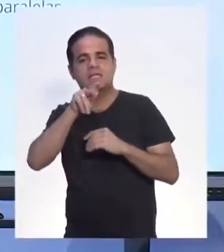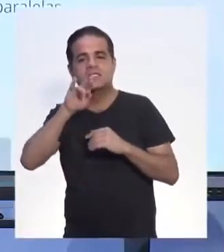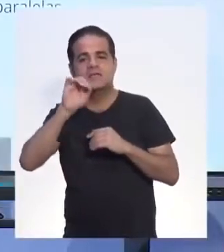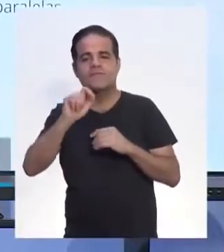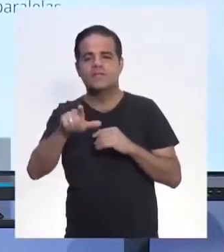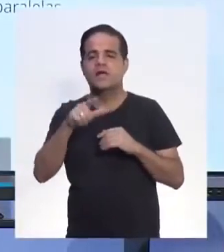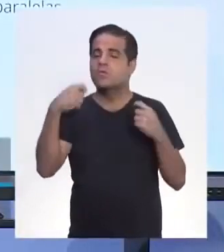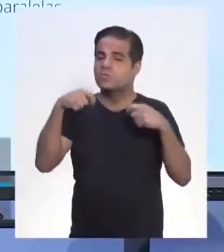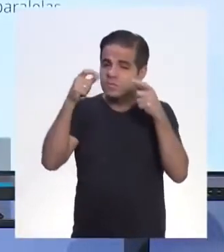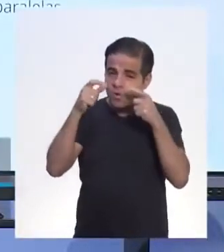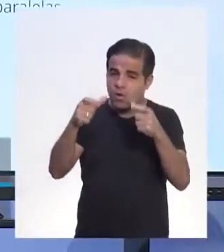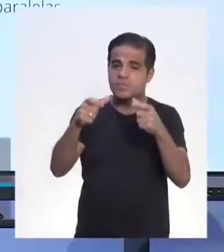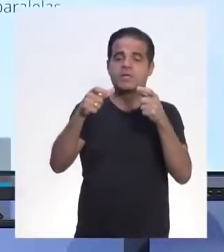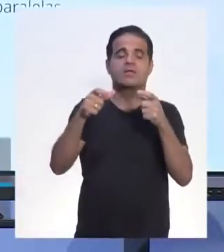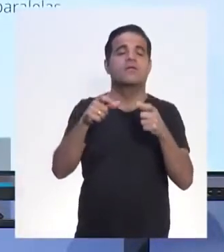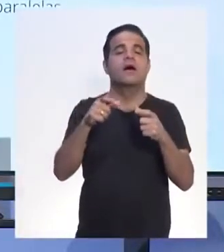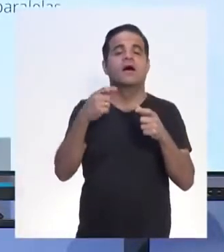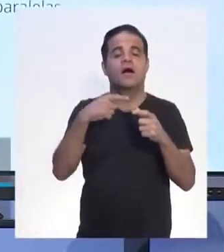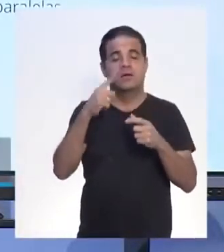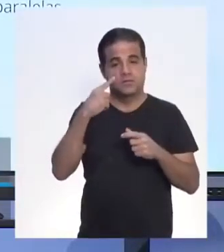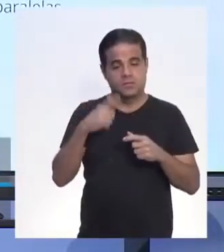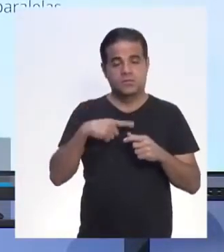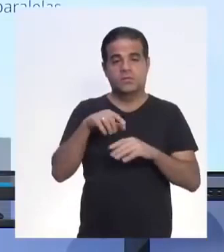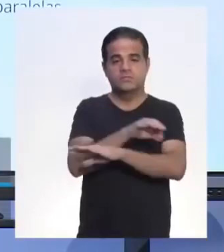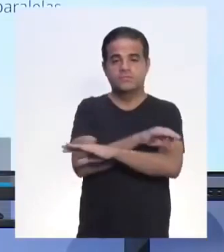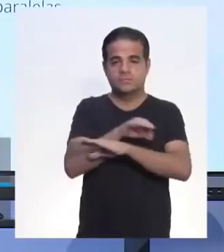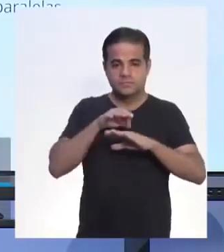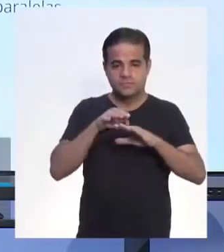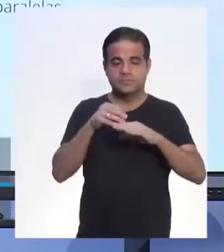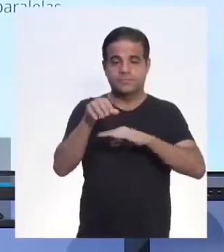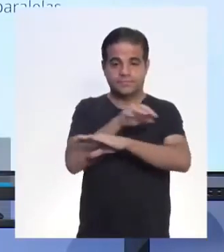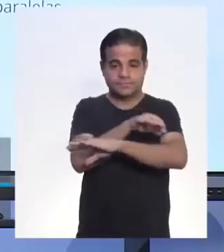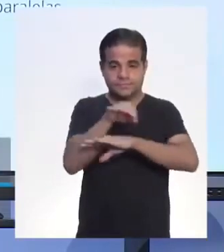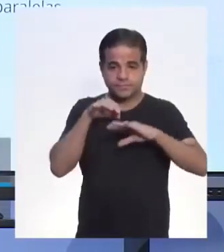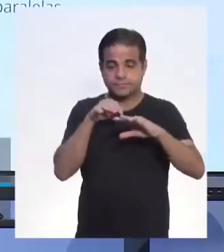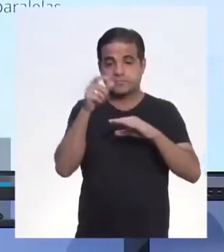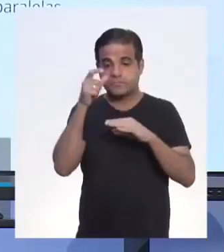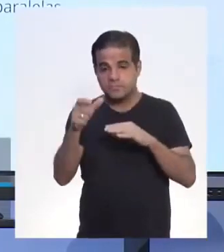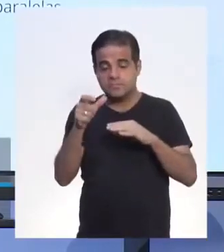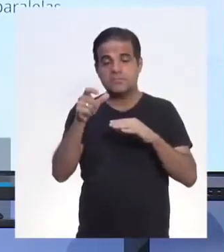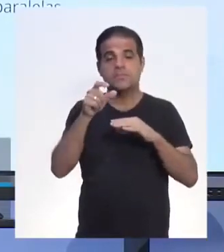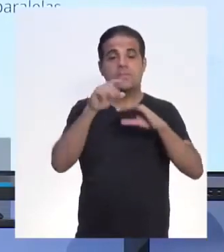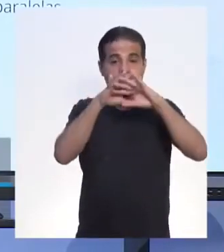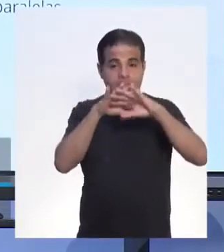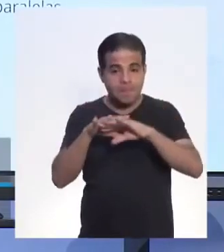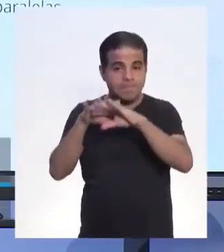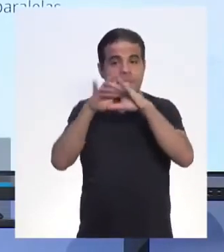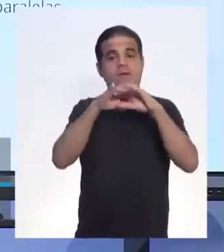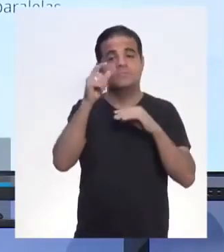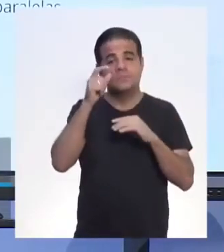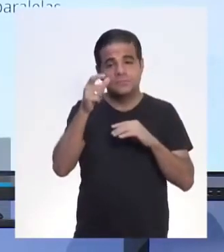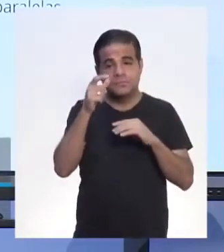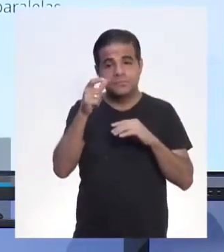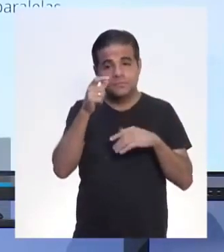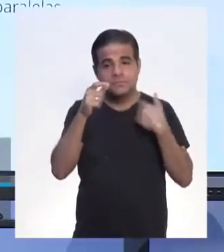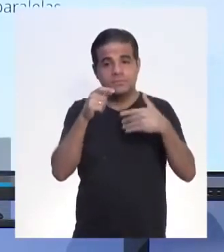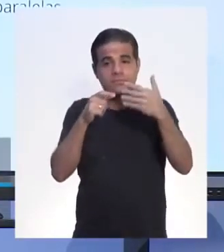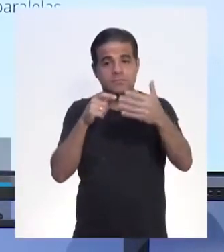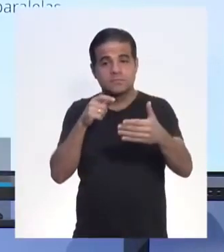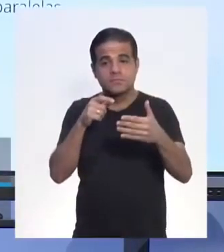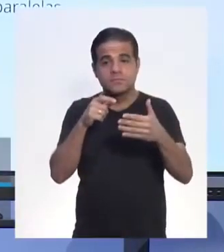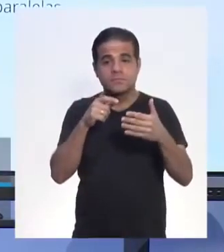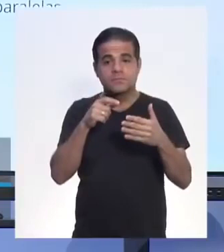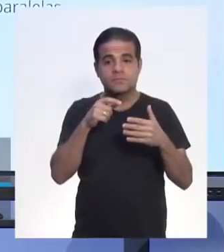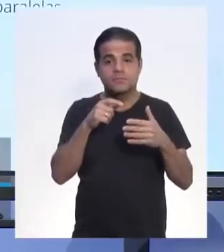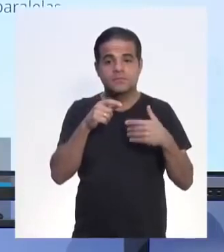observar muito o seguinte. Então, eu tenho lá as retas paralelas, eu observei a transversal e até então eu defini 4